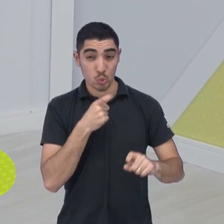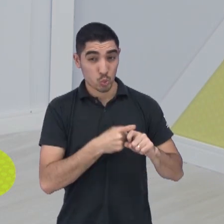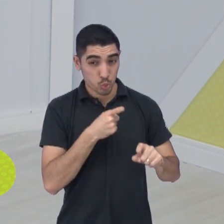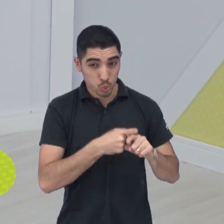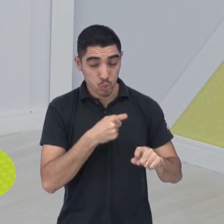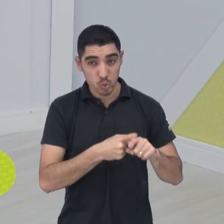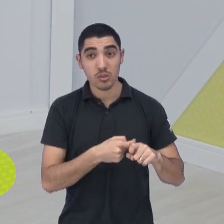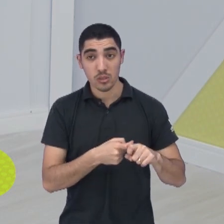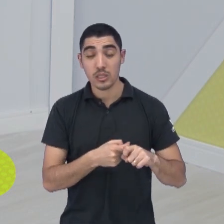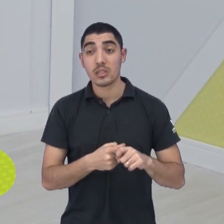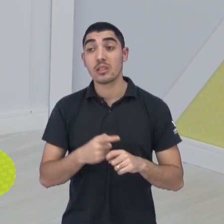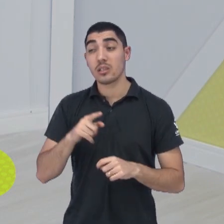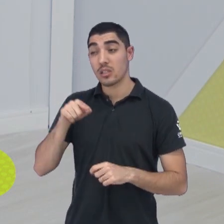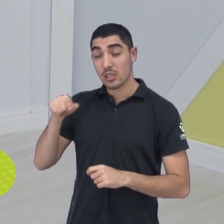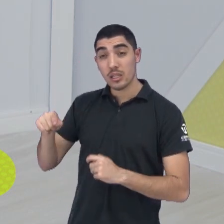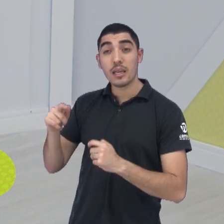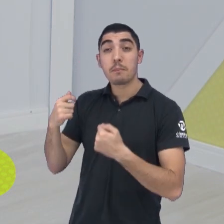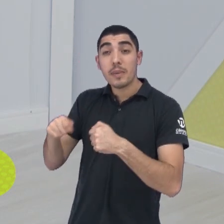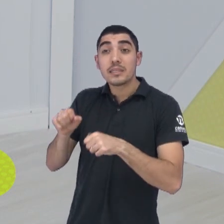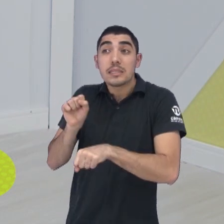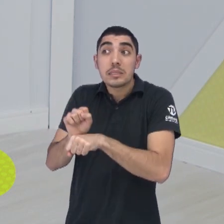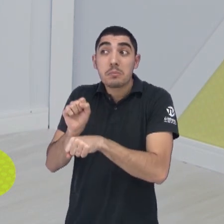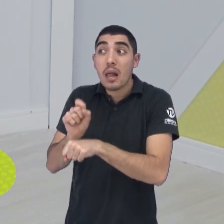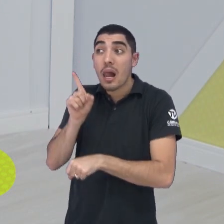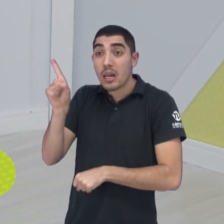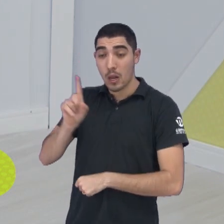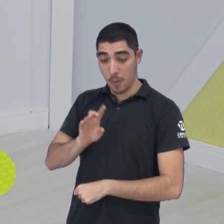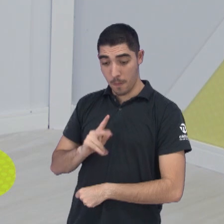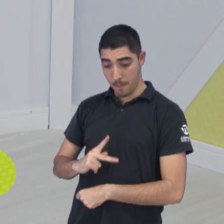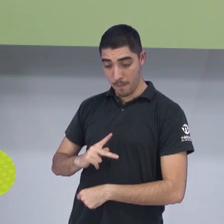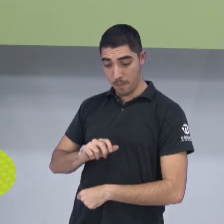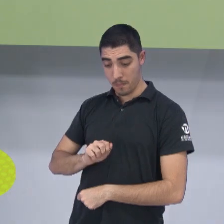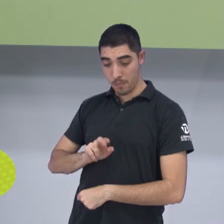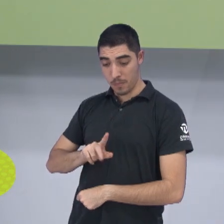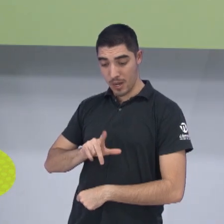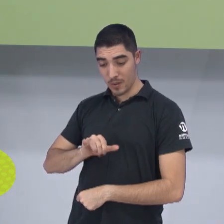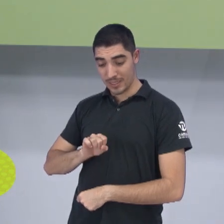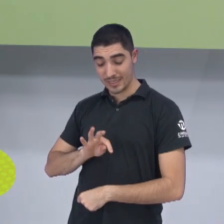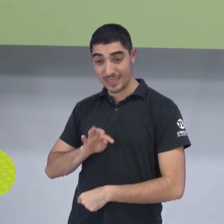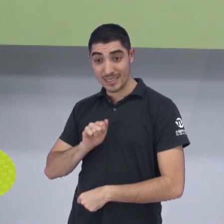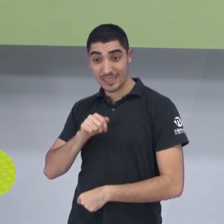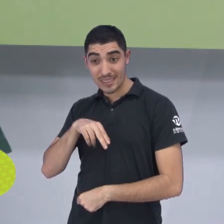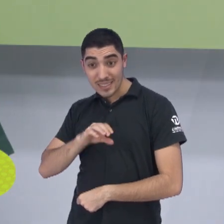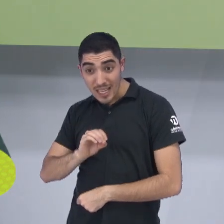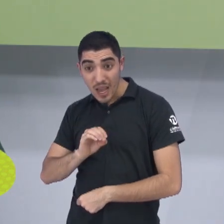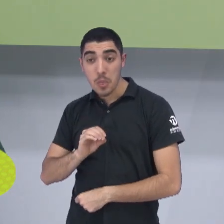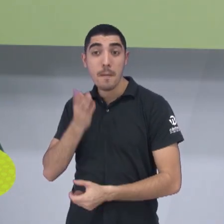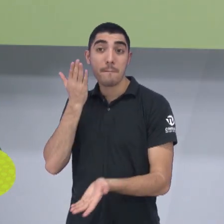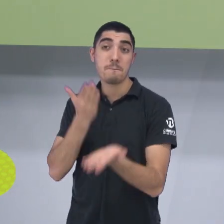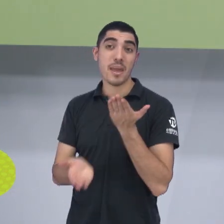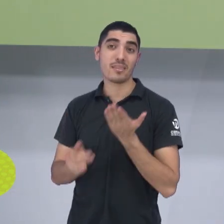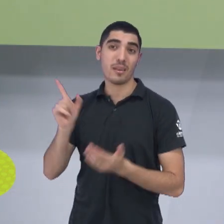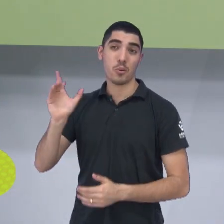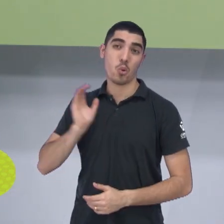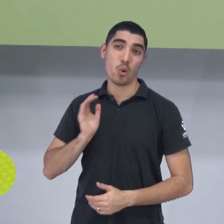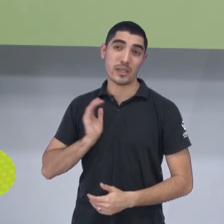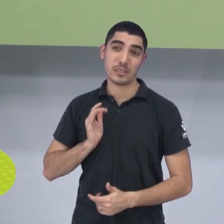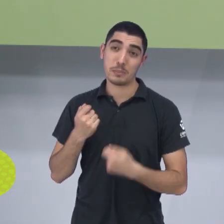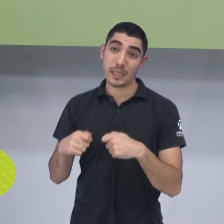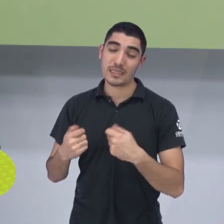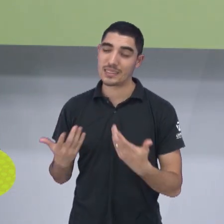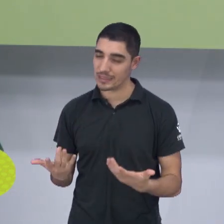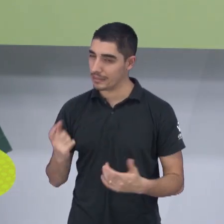cheio de desfalques, ainda tem que torcer para o paulistano perder para o Corinthians. E tudo isso com desfalque. Também. Vai enfrentar o São Paulo, que é um time